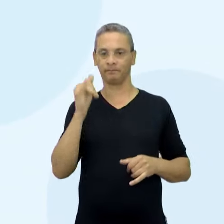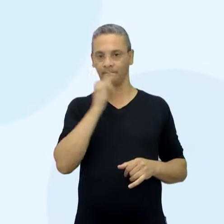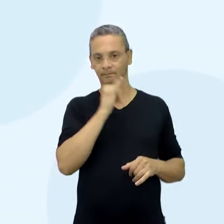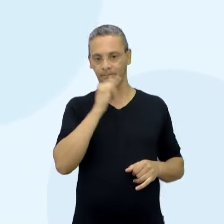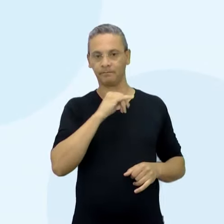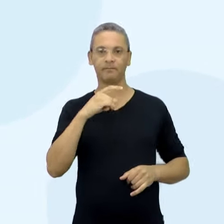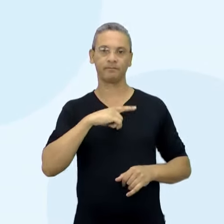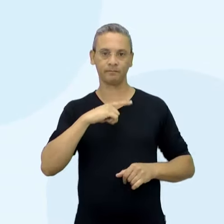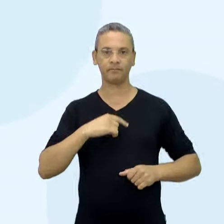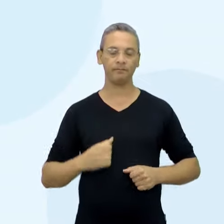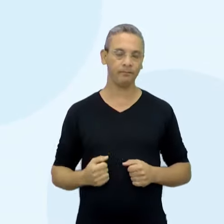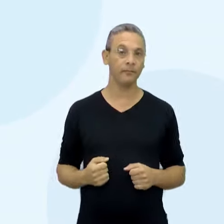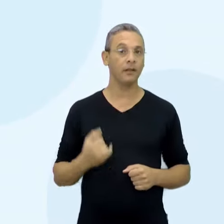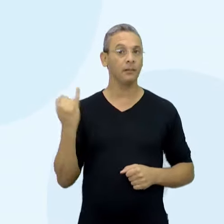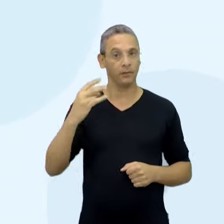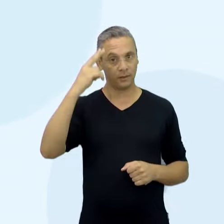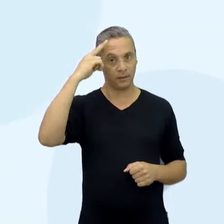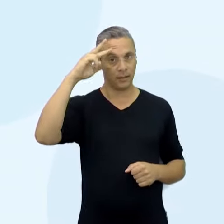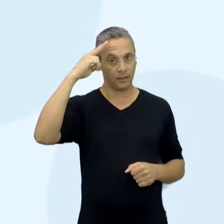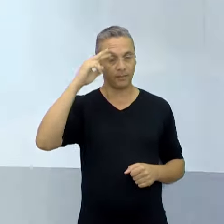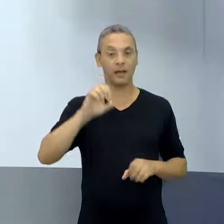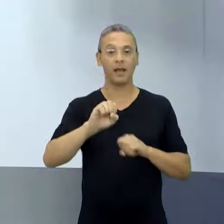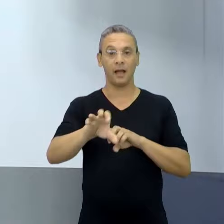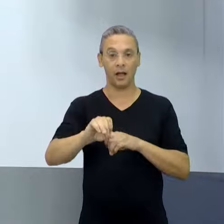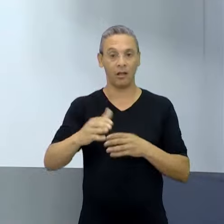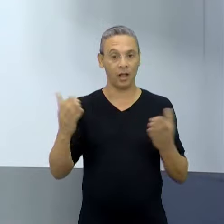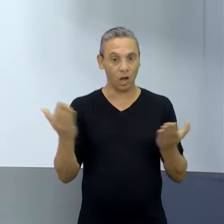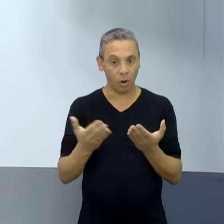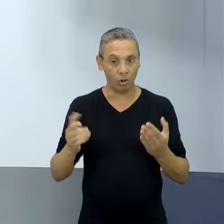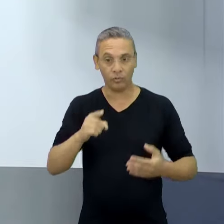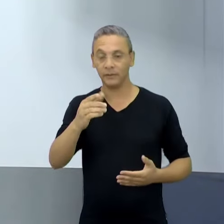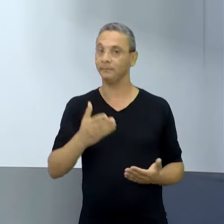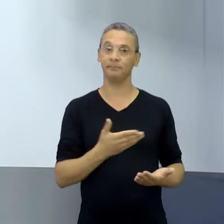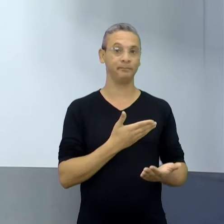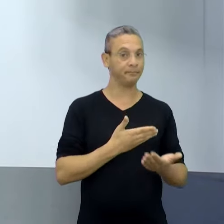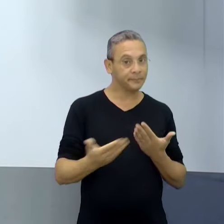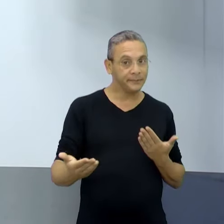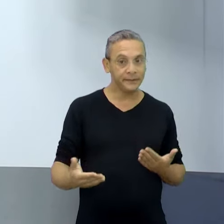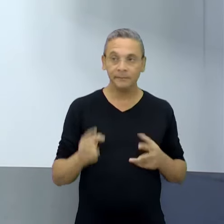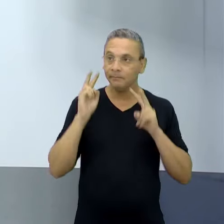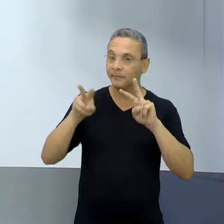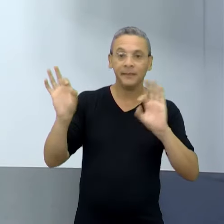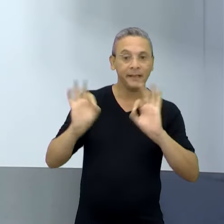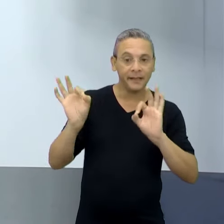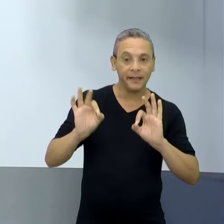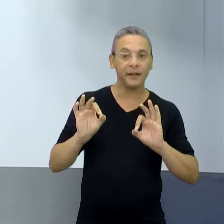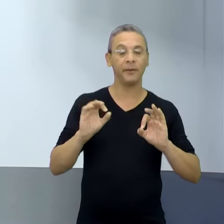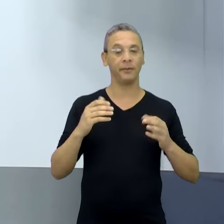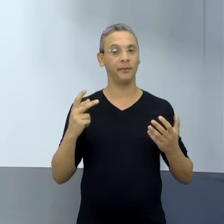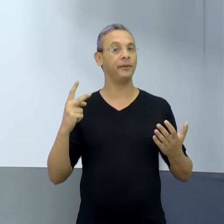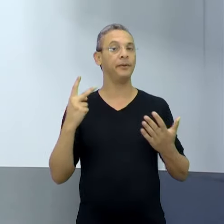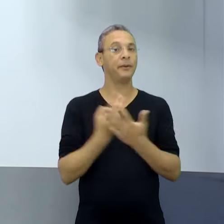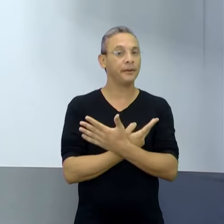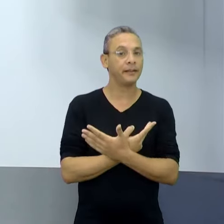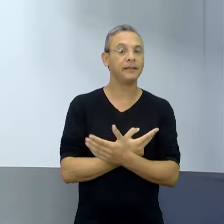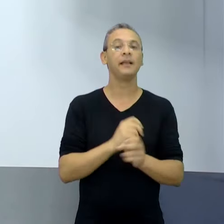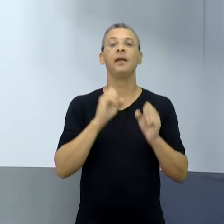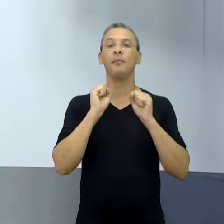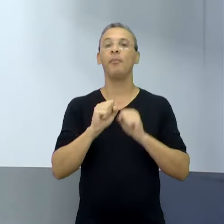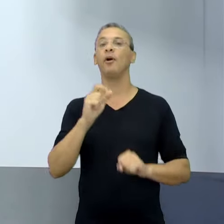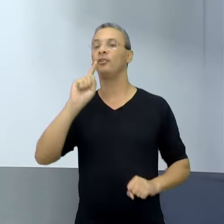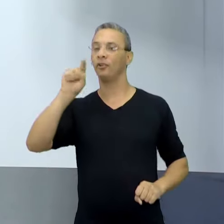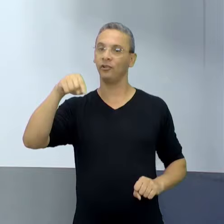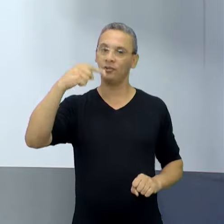circuito. Né? Só lembrando que essa aula, você pode, se você perder, se você perder alguma explicação, você